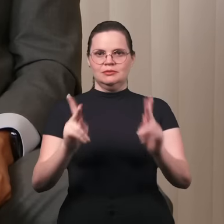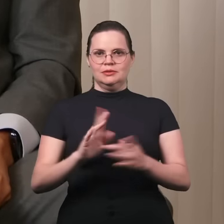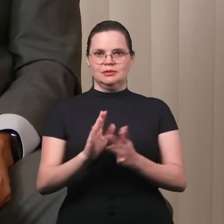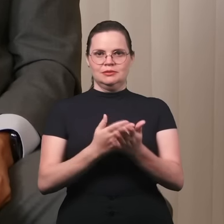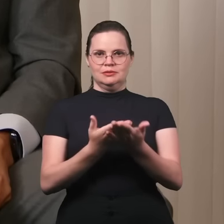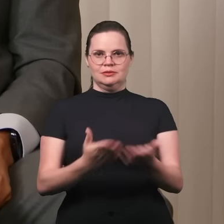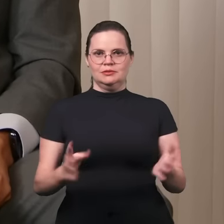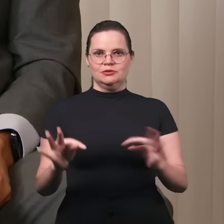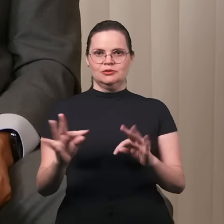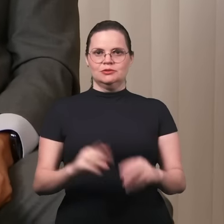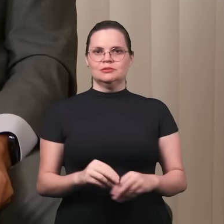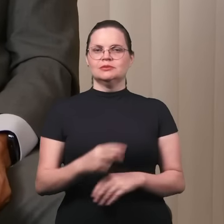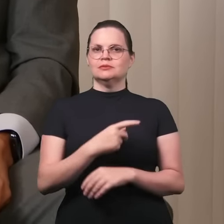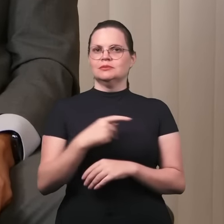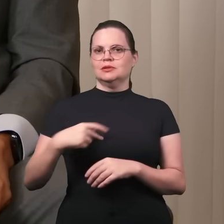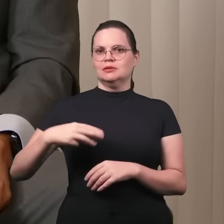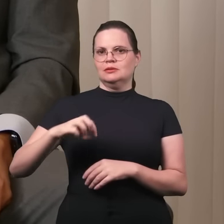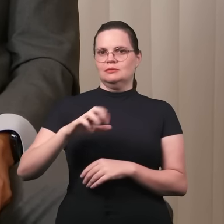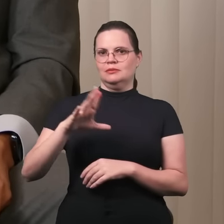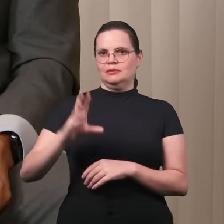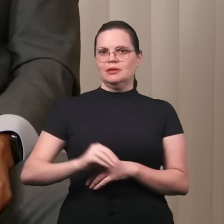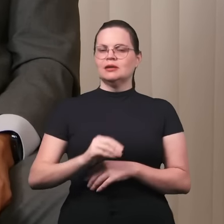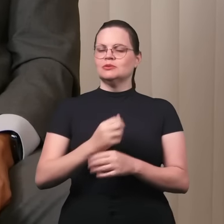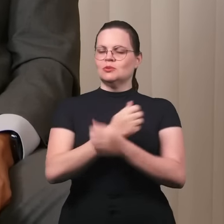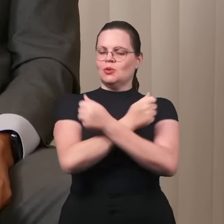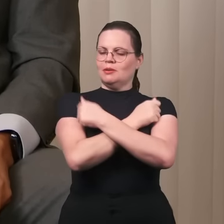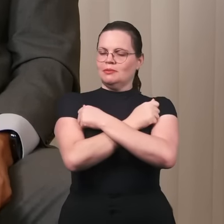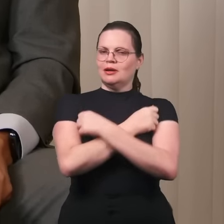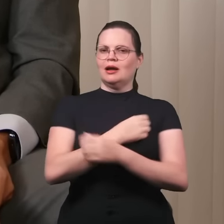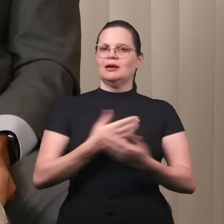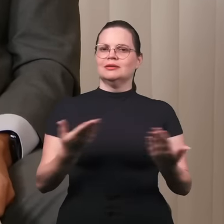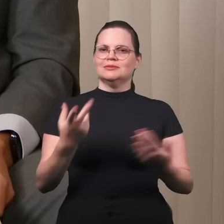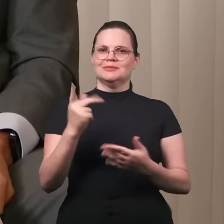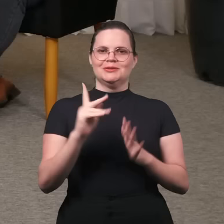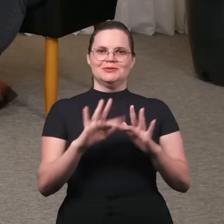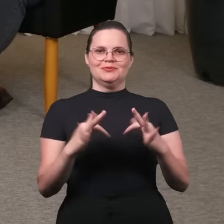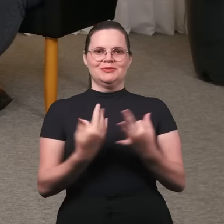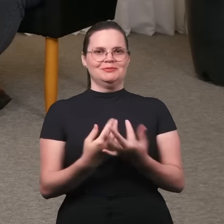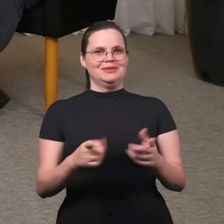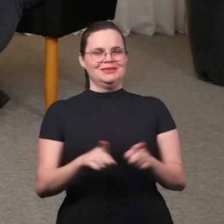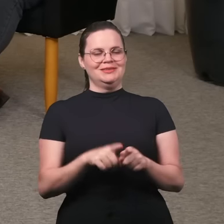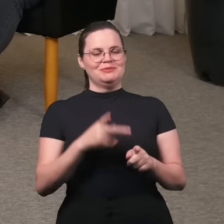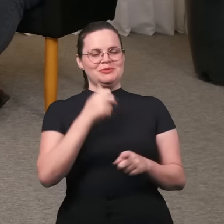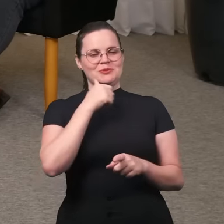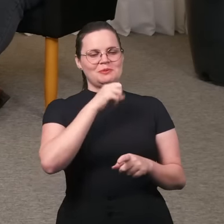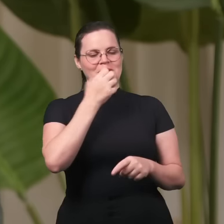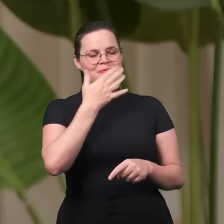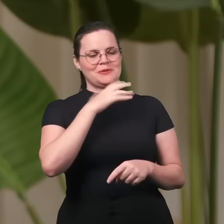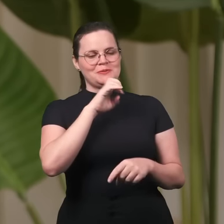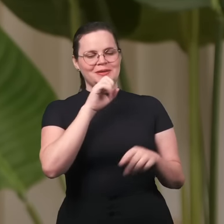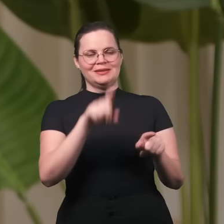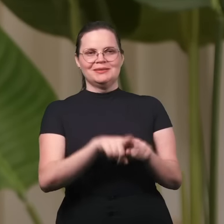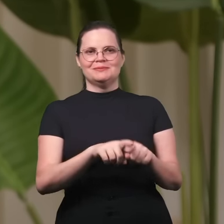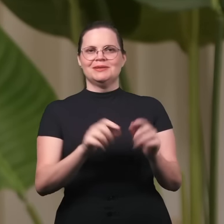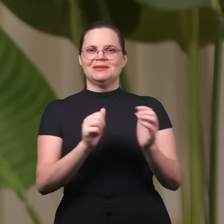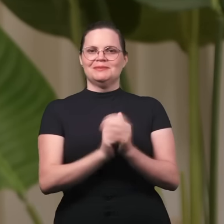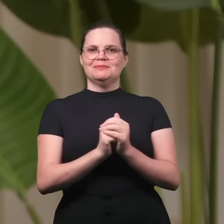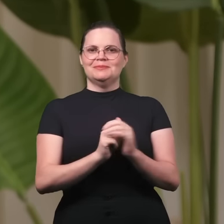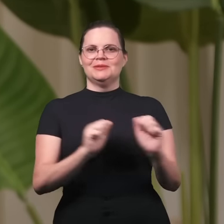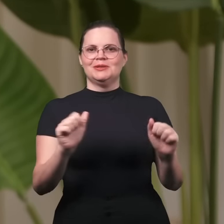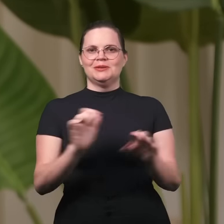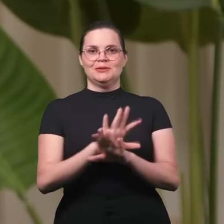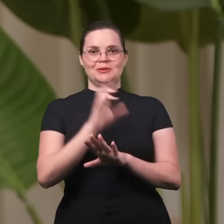A paz do Senhor, pastor Márcio. Envia, por favor, um grande abraço lá para a família. Amém. Tá bom? Mandarei. Dos irmãos. Glória a Deus.